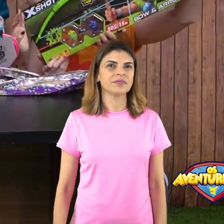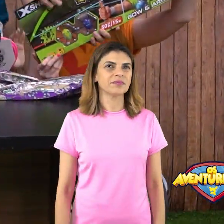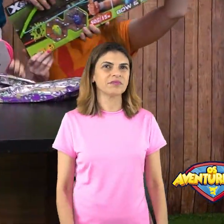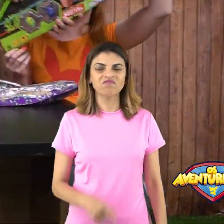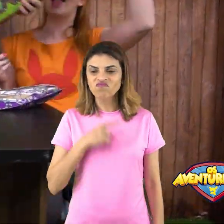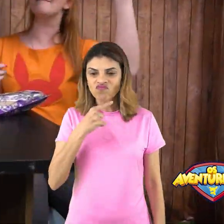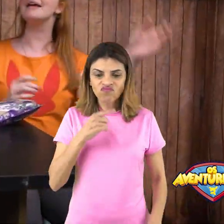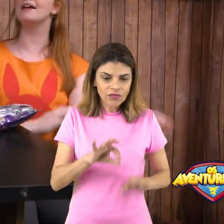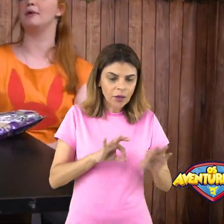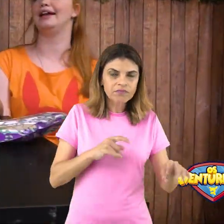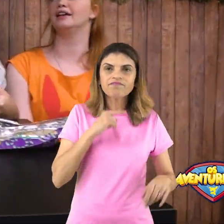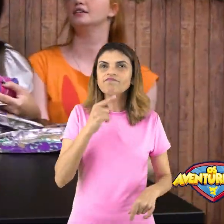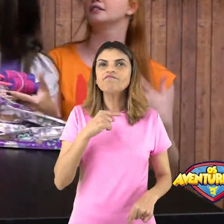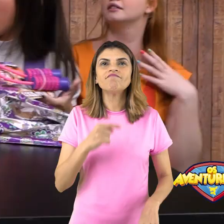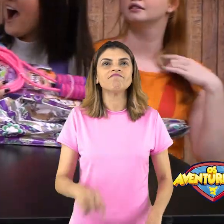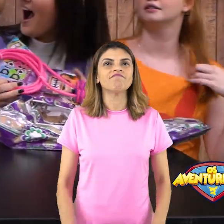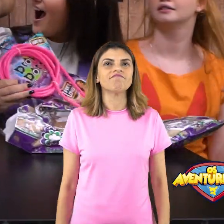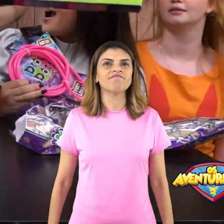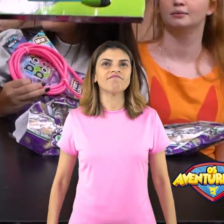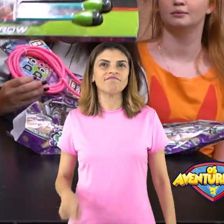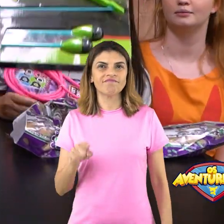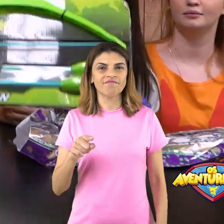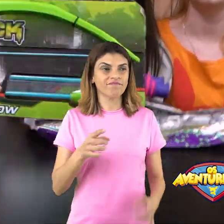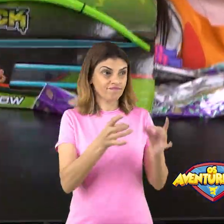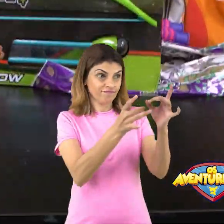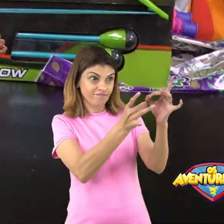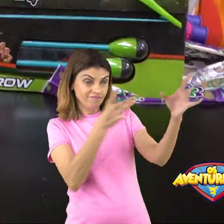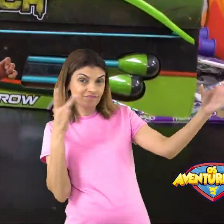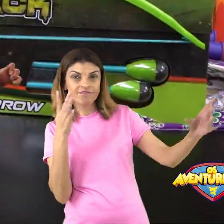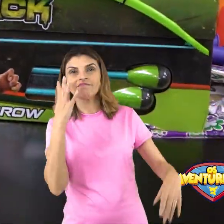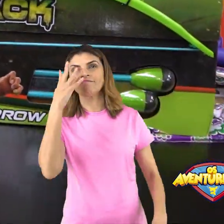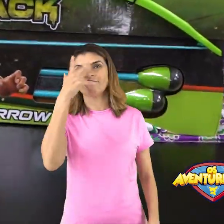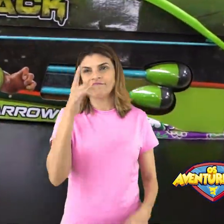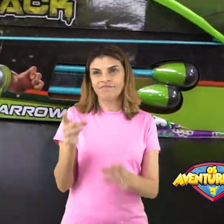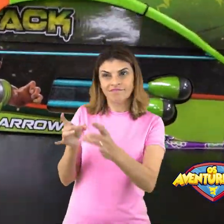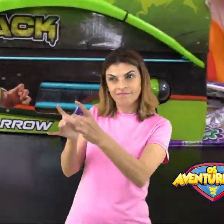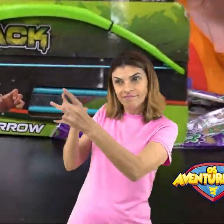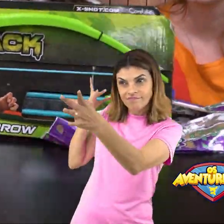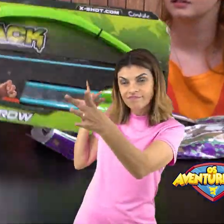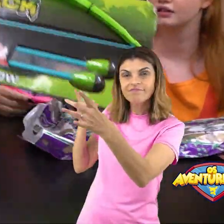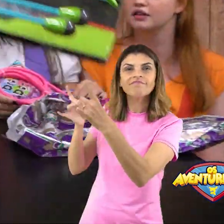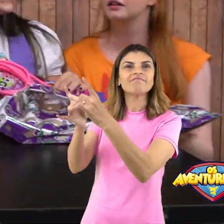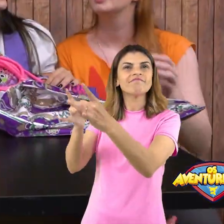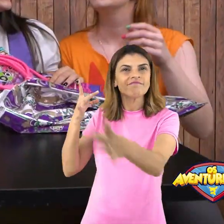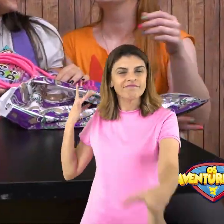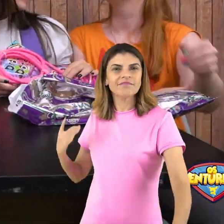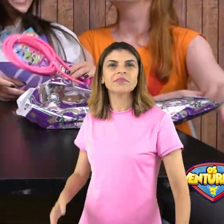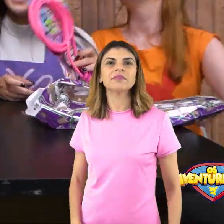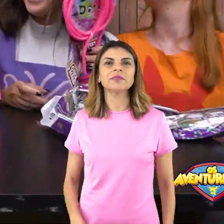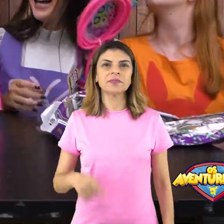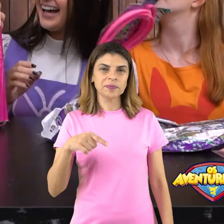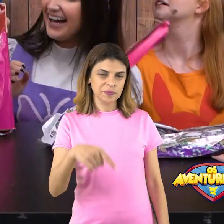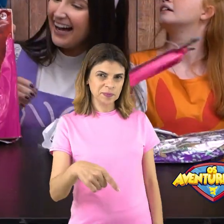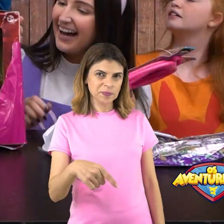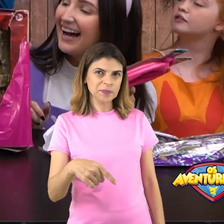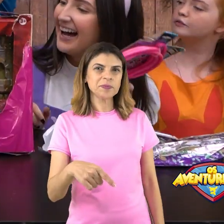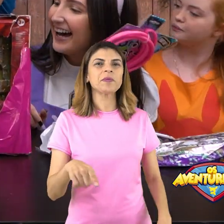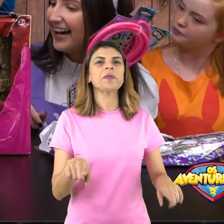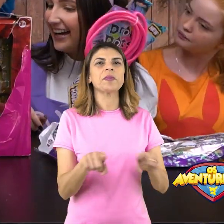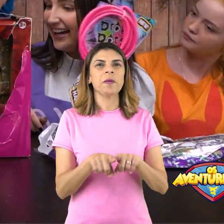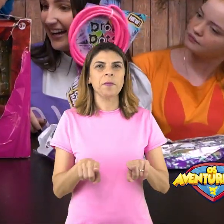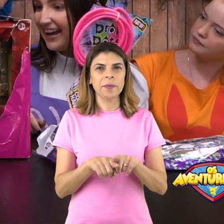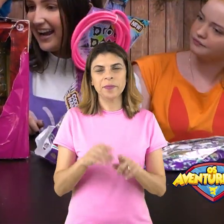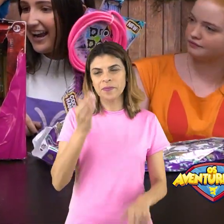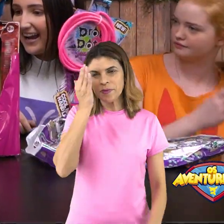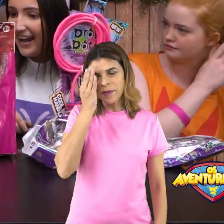abrir o meu, não. Olha o arco e flecha. Olha o arco e flecha, que lindo. Gente, é muito legal. Arco e flecha. Vamos mostrar os brinquedos. Esse aqui ainda vem com os